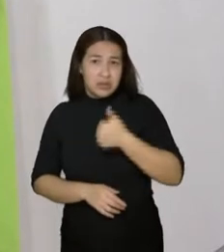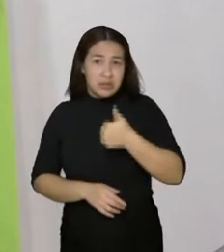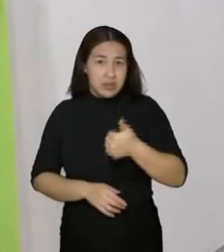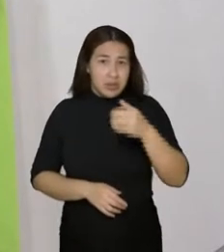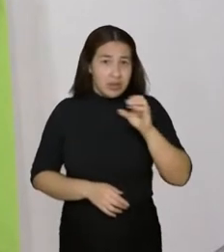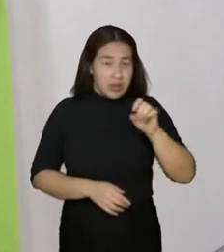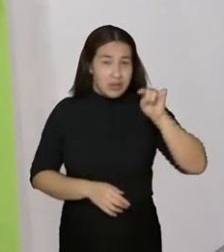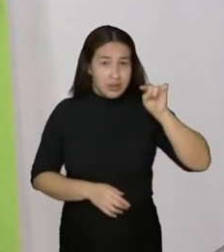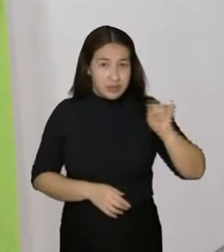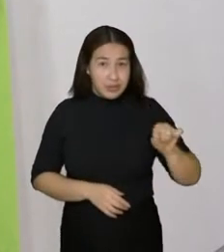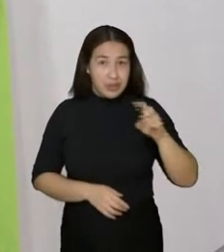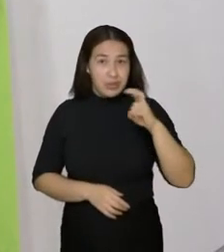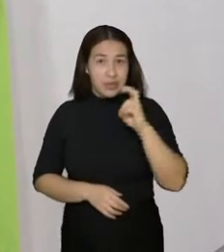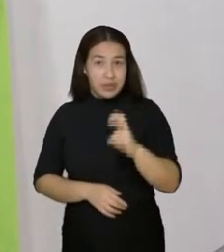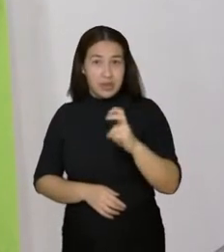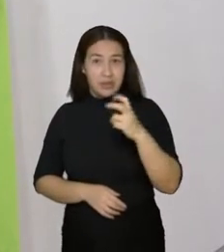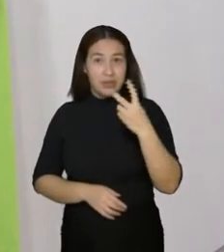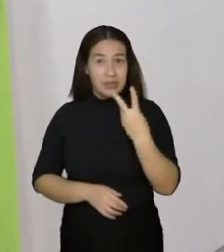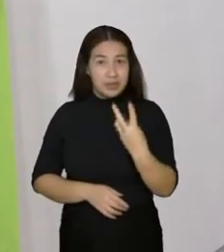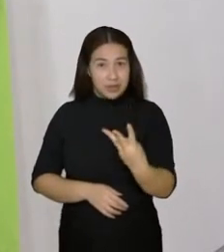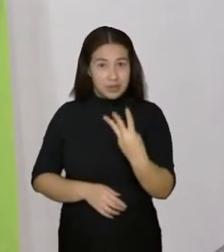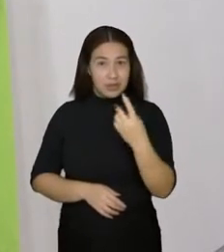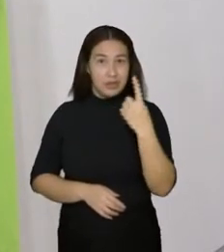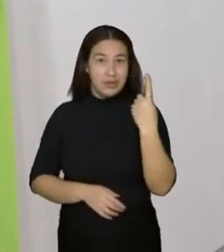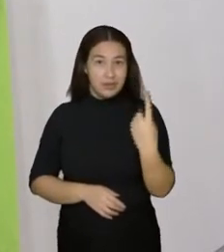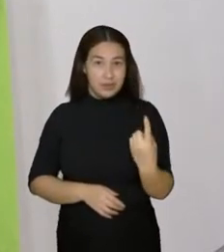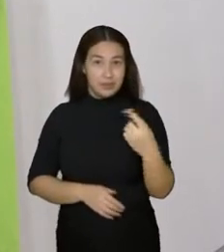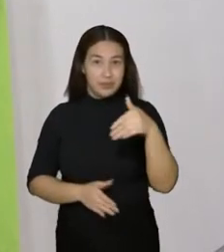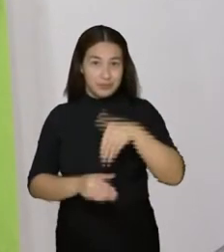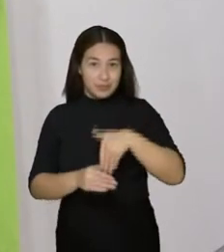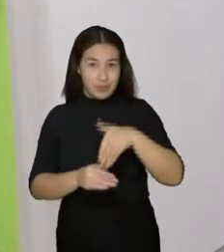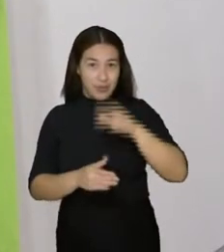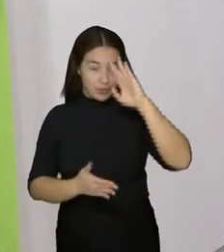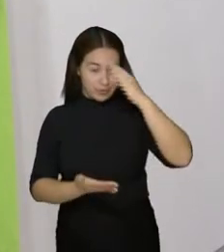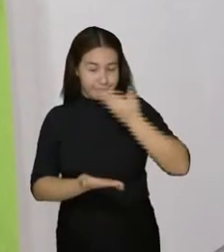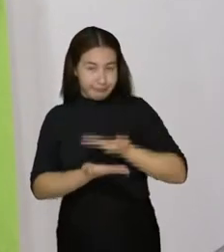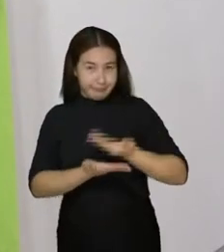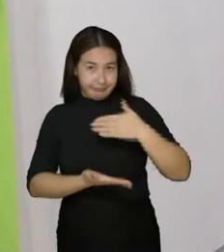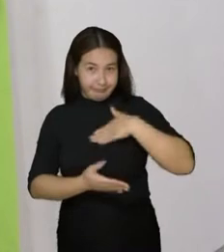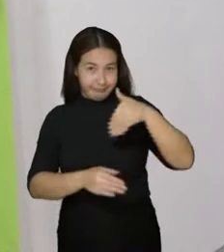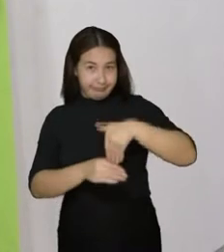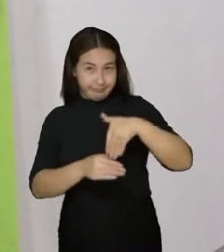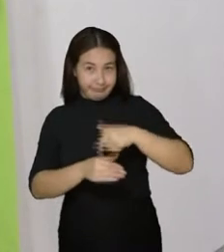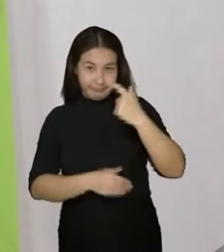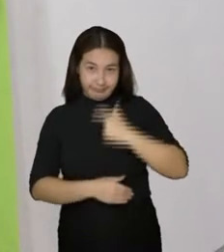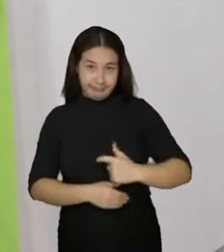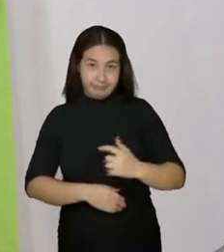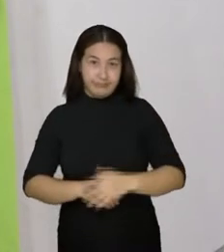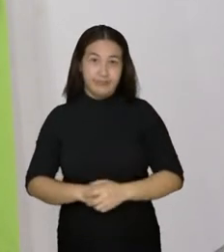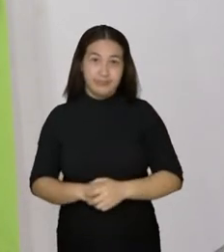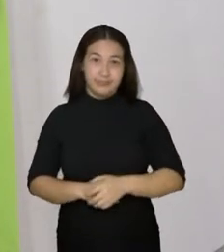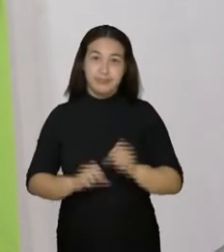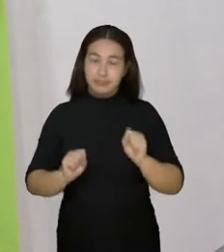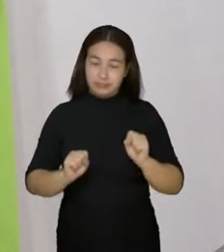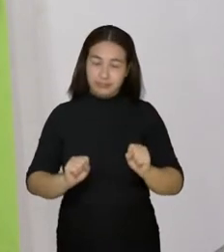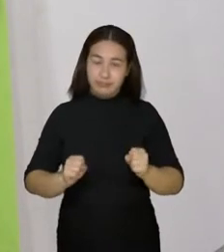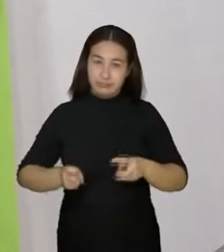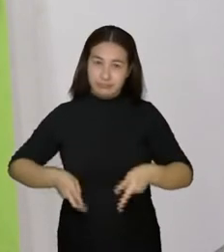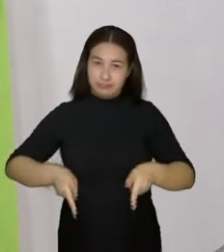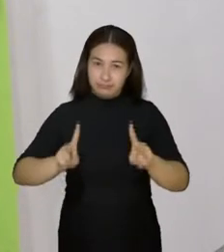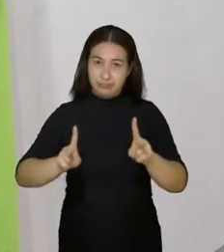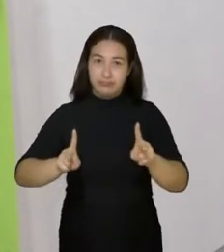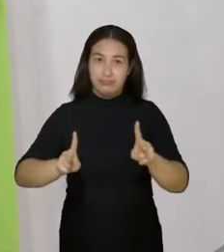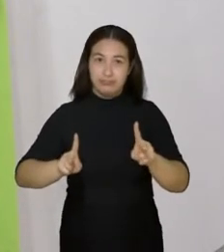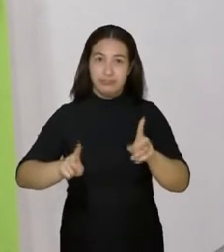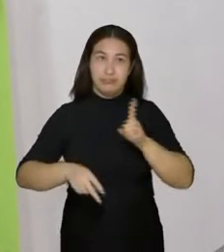mil 531 votos depositados na nossa pessoa vamos em frente com fé com a graça